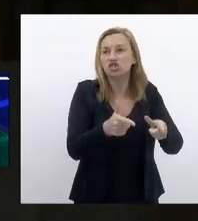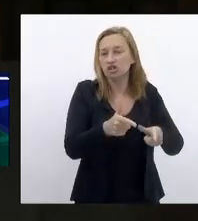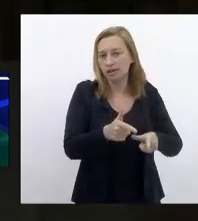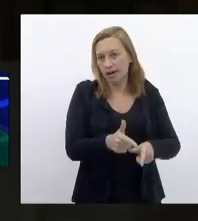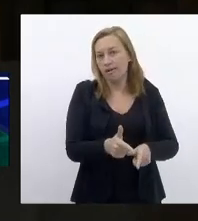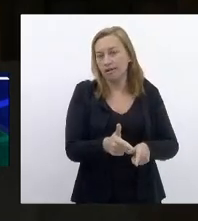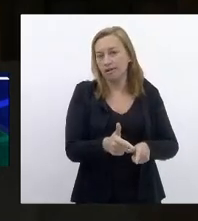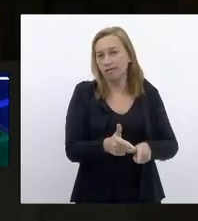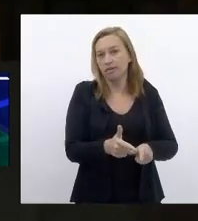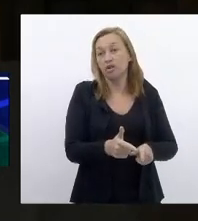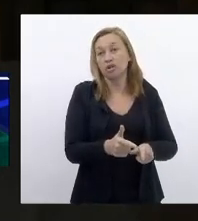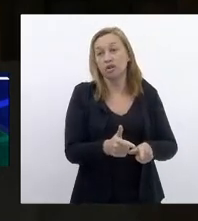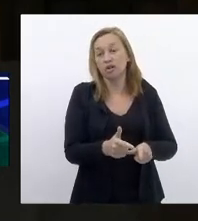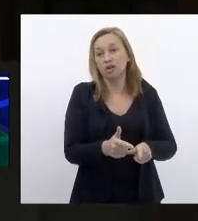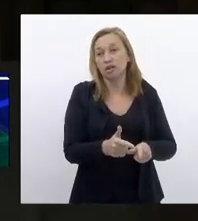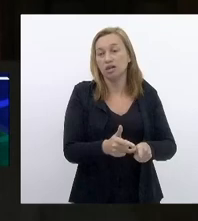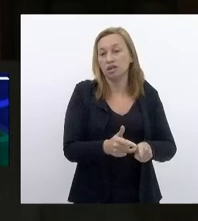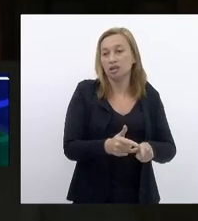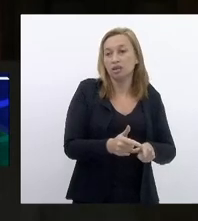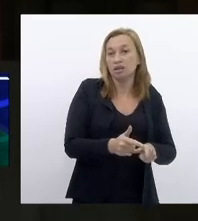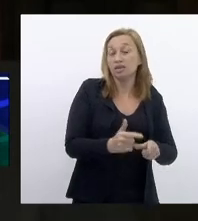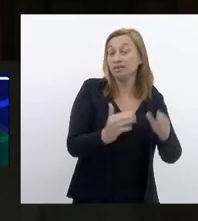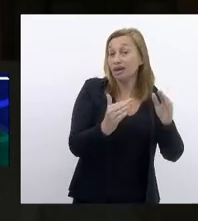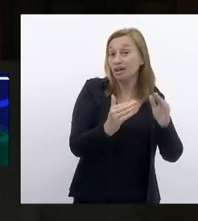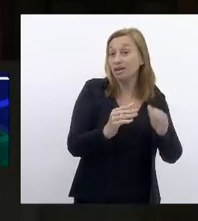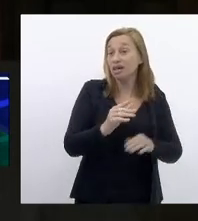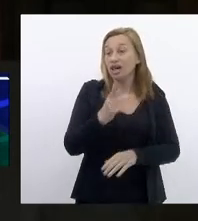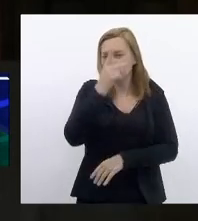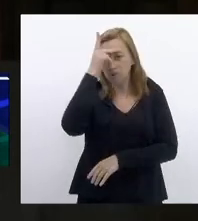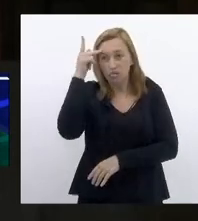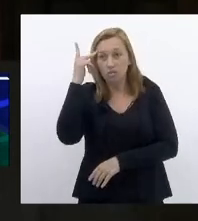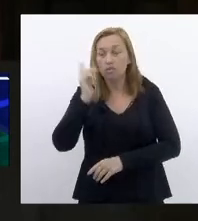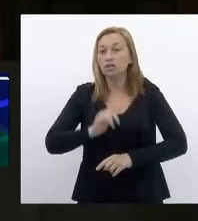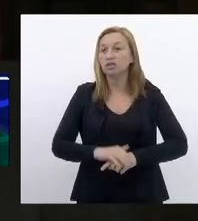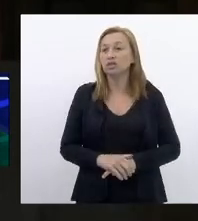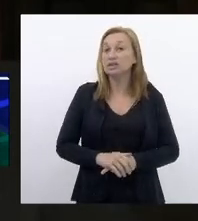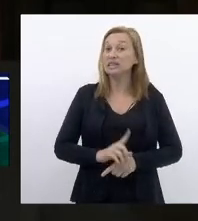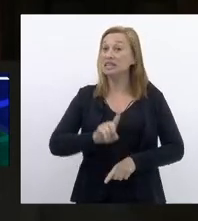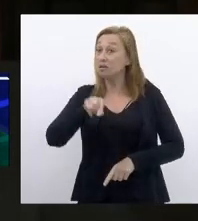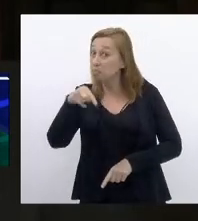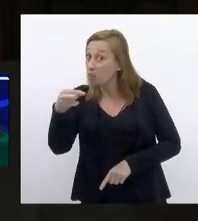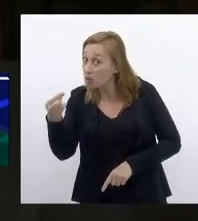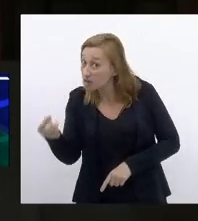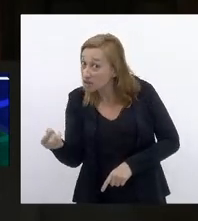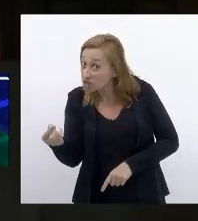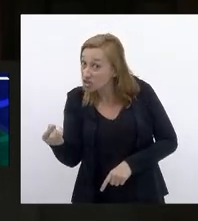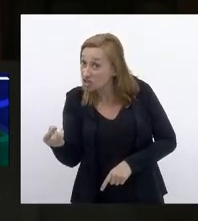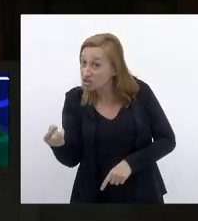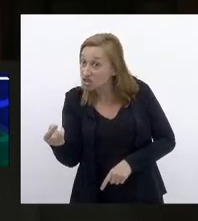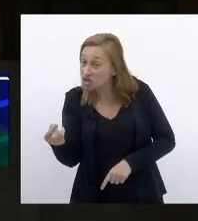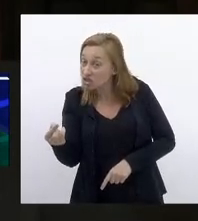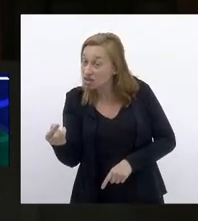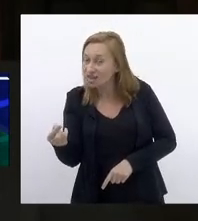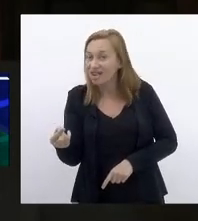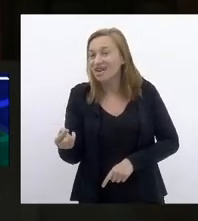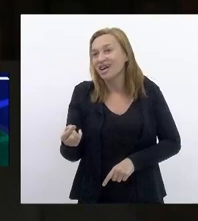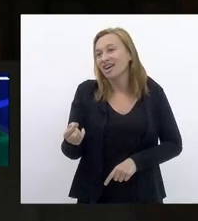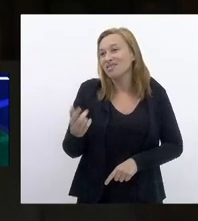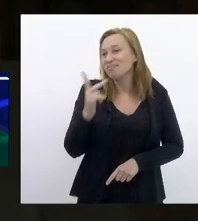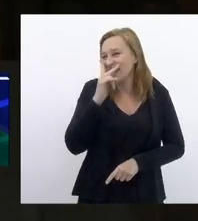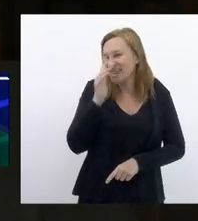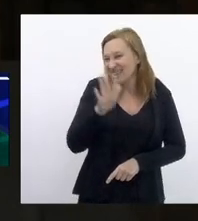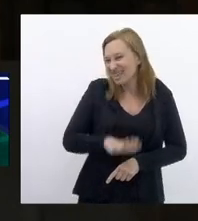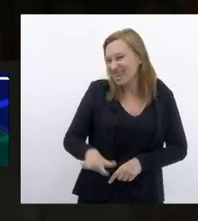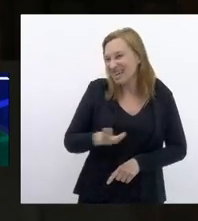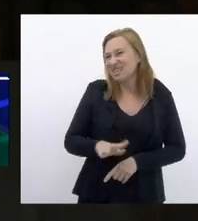na casa dos outros, tacar pedra no telhado dos outros e depois fazer igual uma criancinha, sair